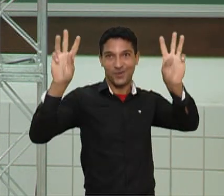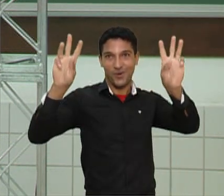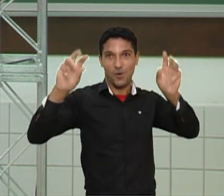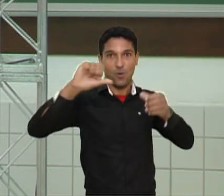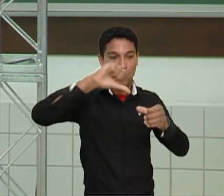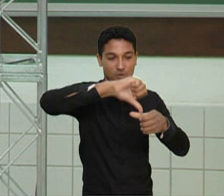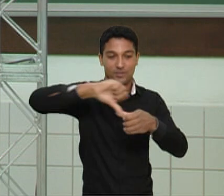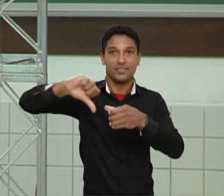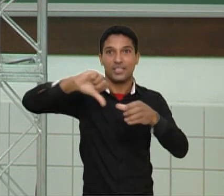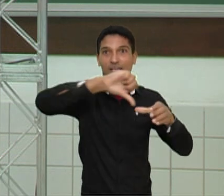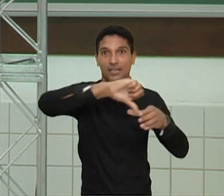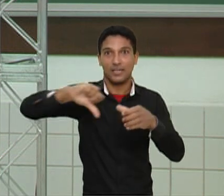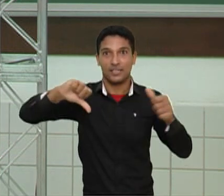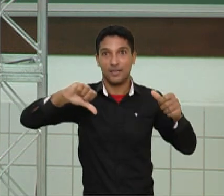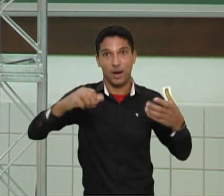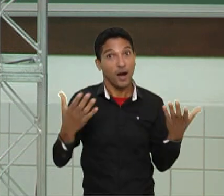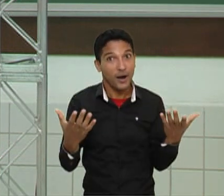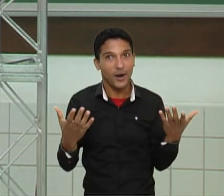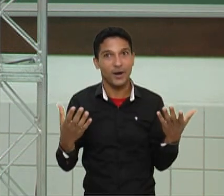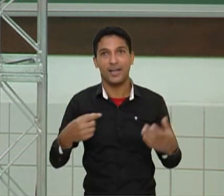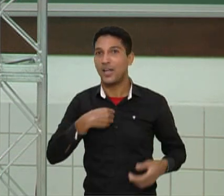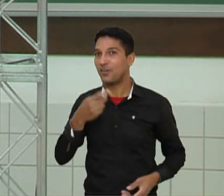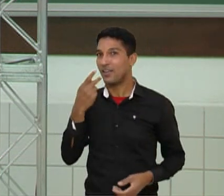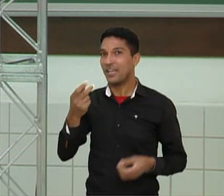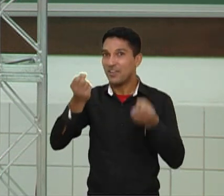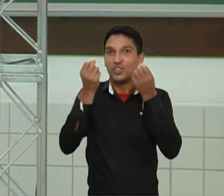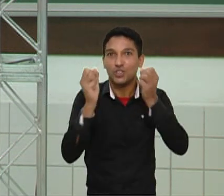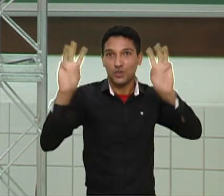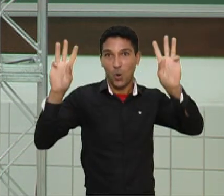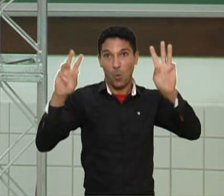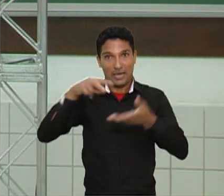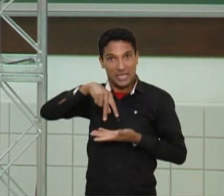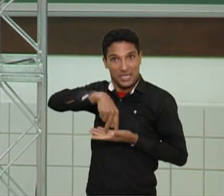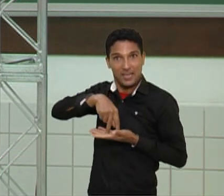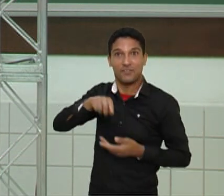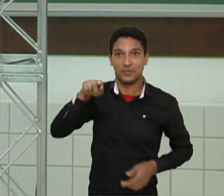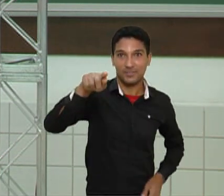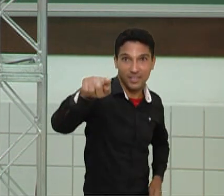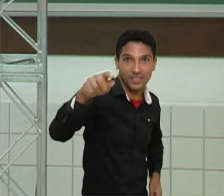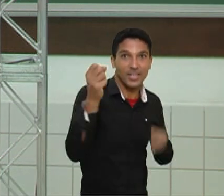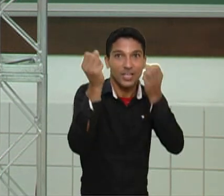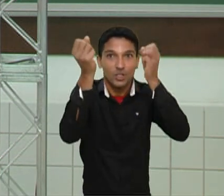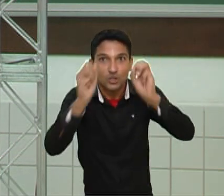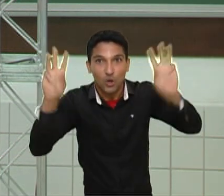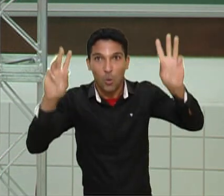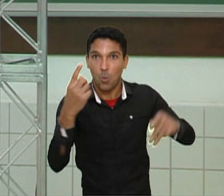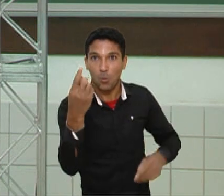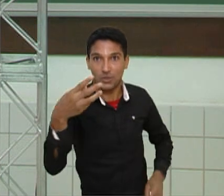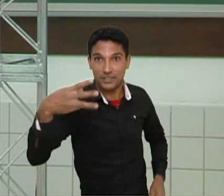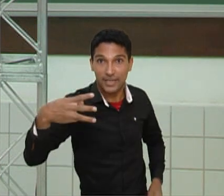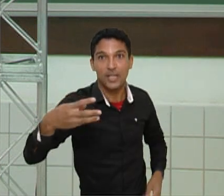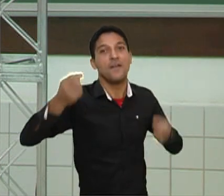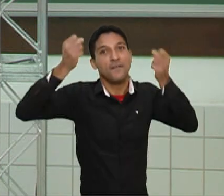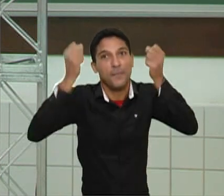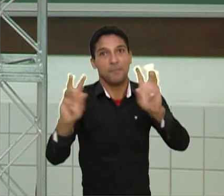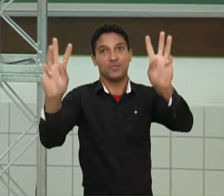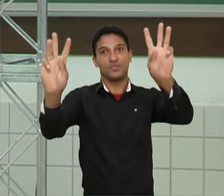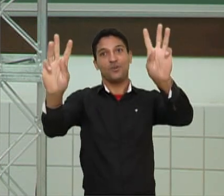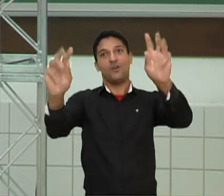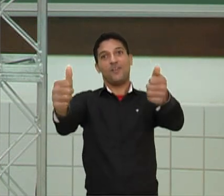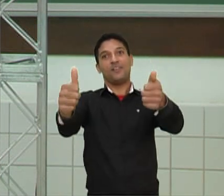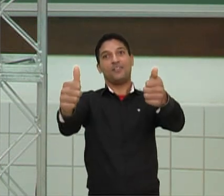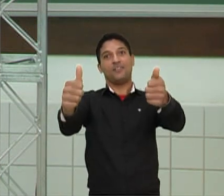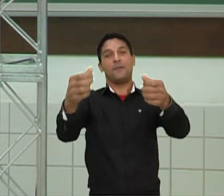química? Eu digo show daqui, você diz show daí, 1, 2, 3 e